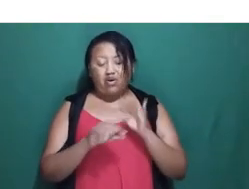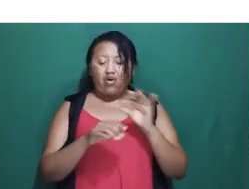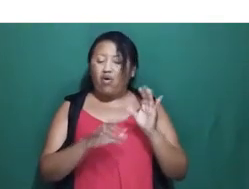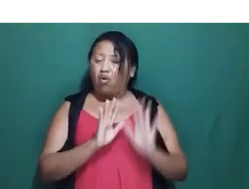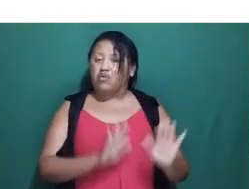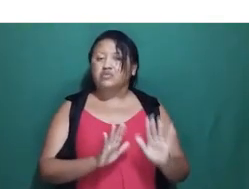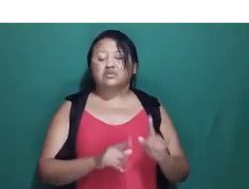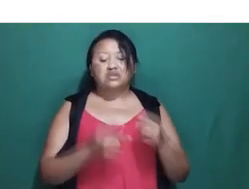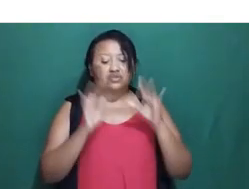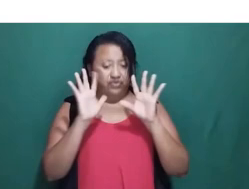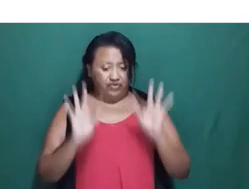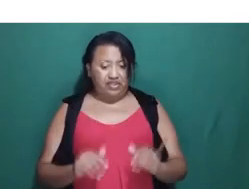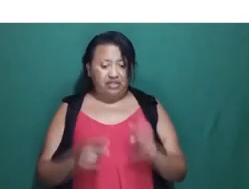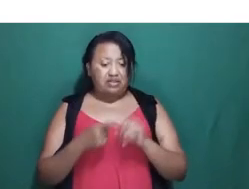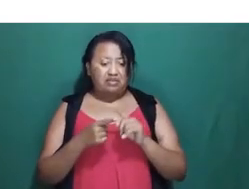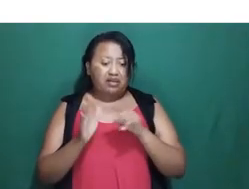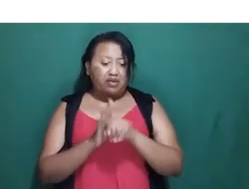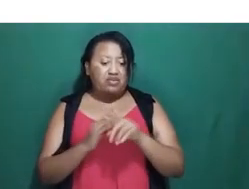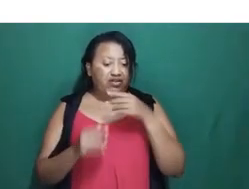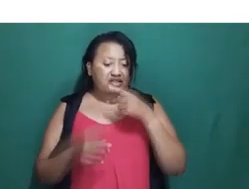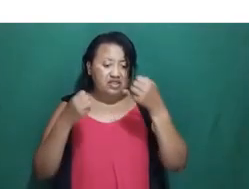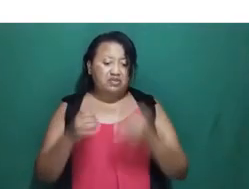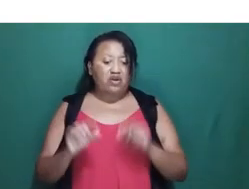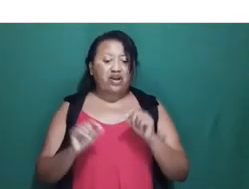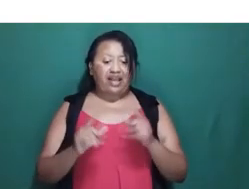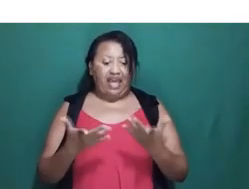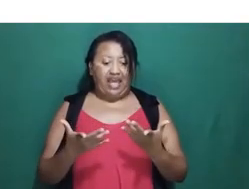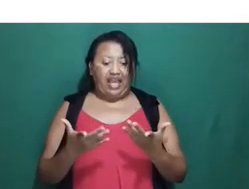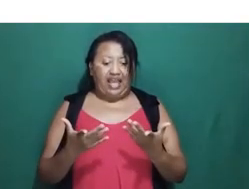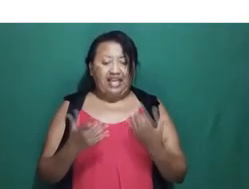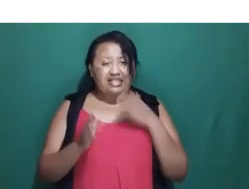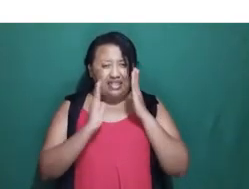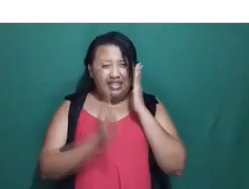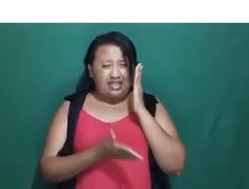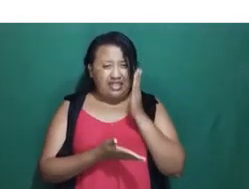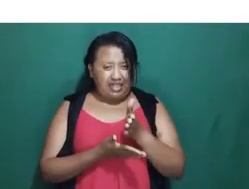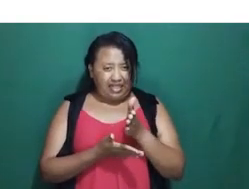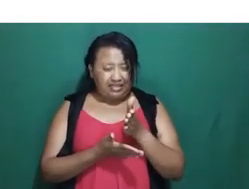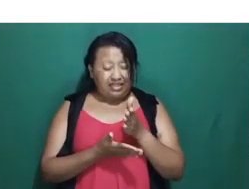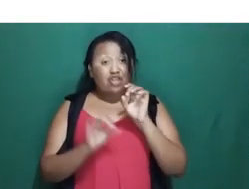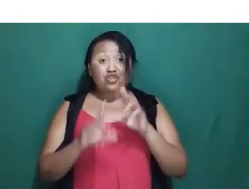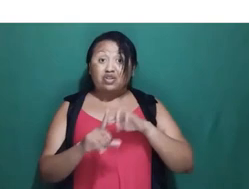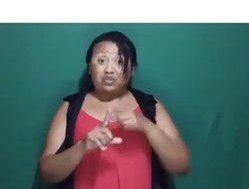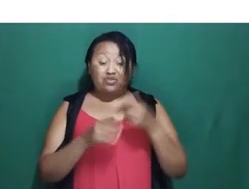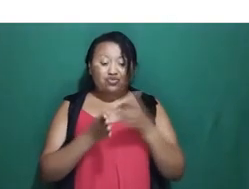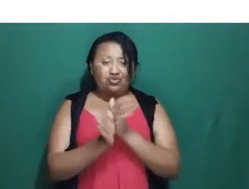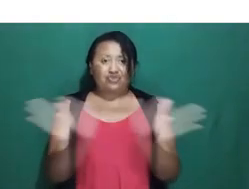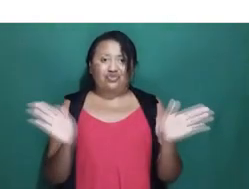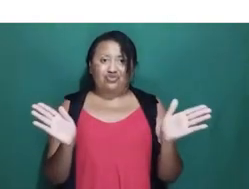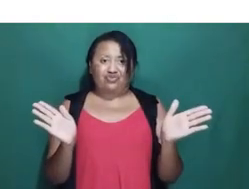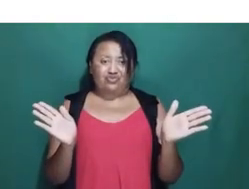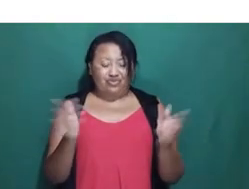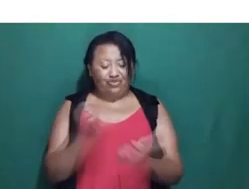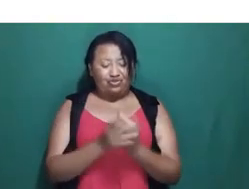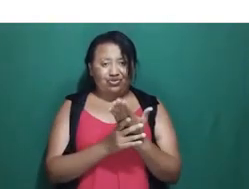né que aqui no finalzinho da Alternativa ele fala de maneira unidirecional só que a duplicação acontece nos dois sentidos né